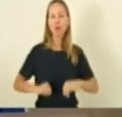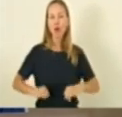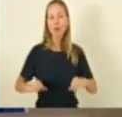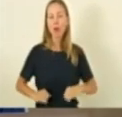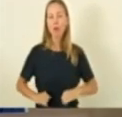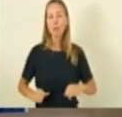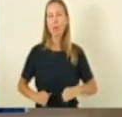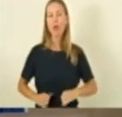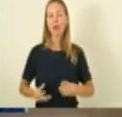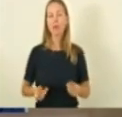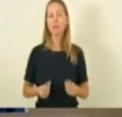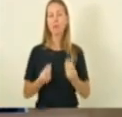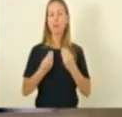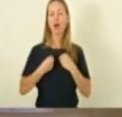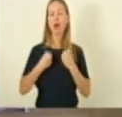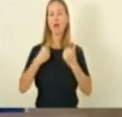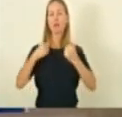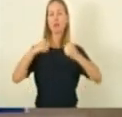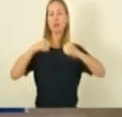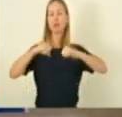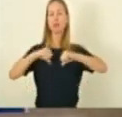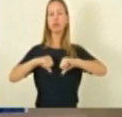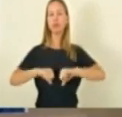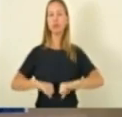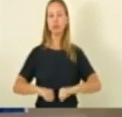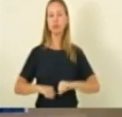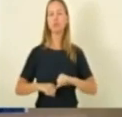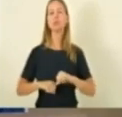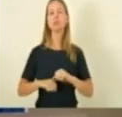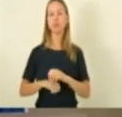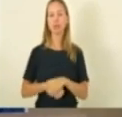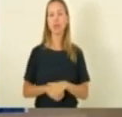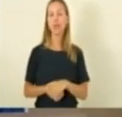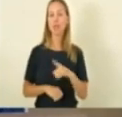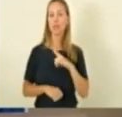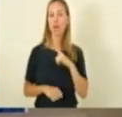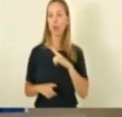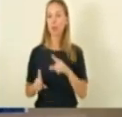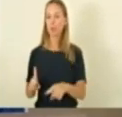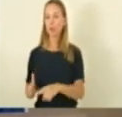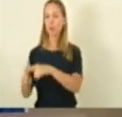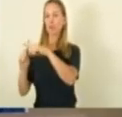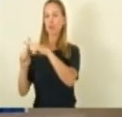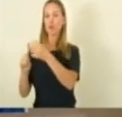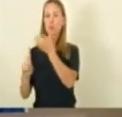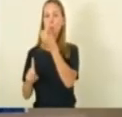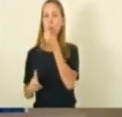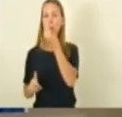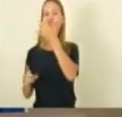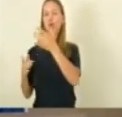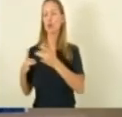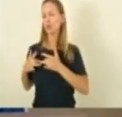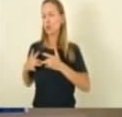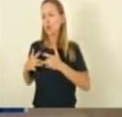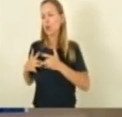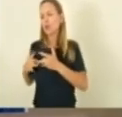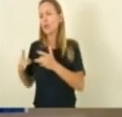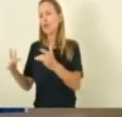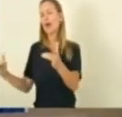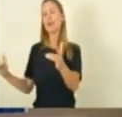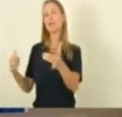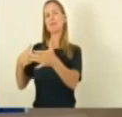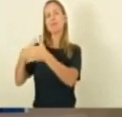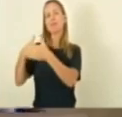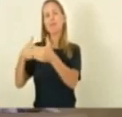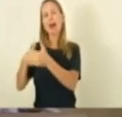tem a outra parte. Tem a parte positiva, a parte boa, a parte da solidariedade, da fraternidade,